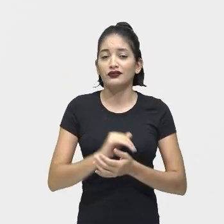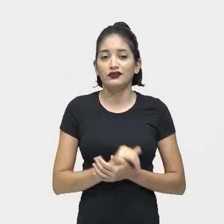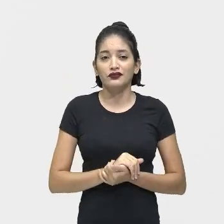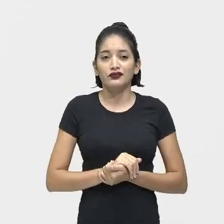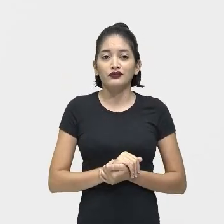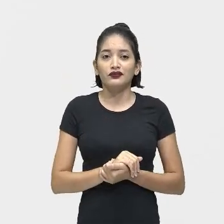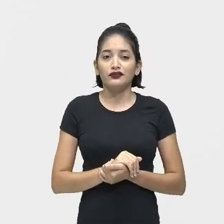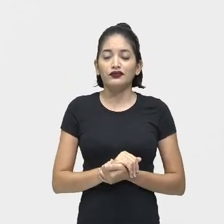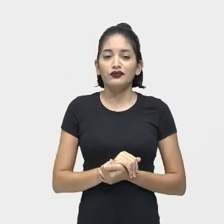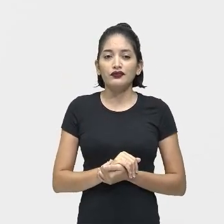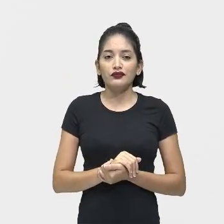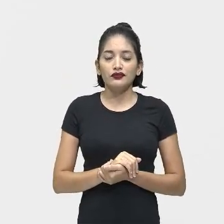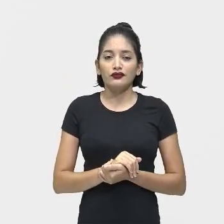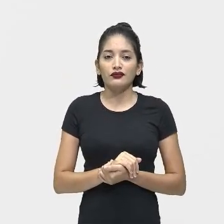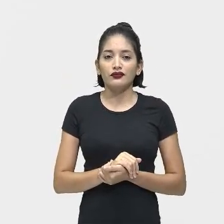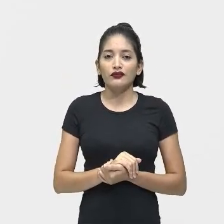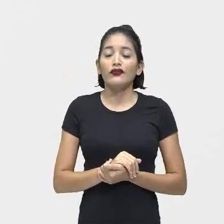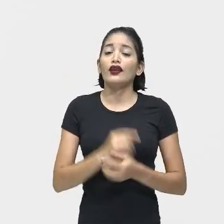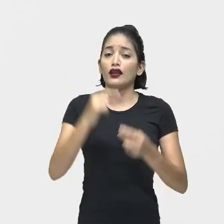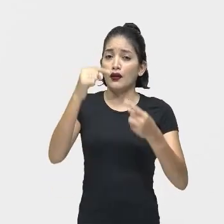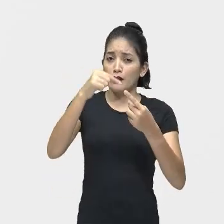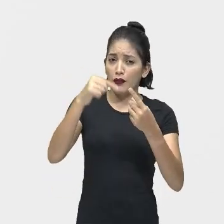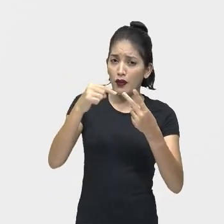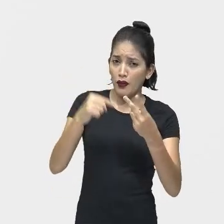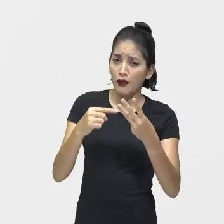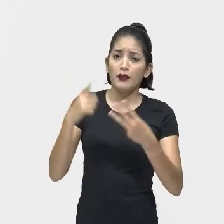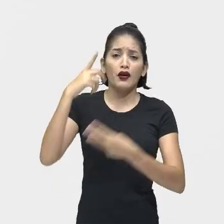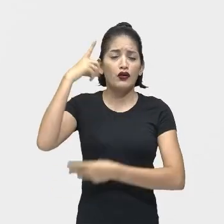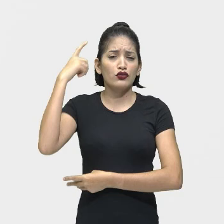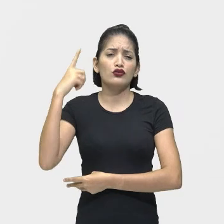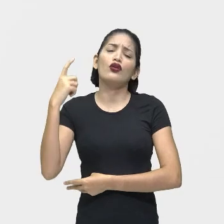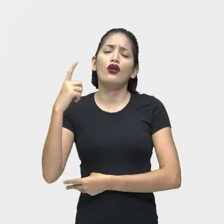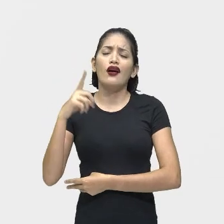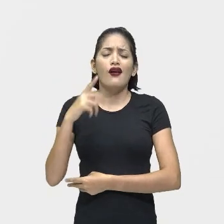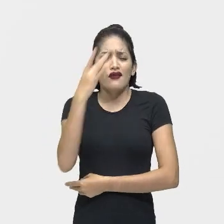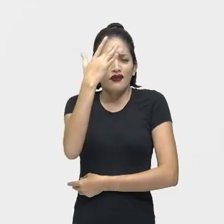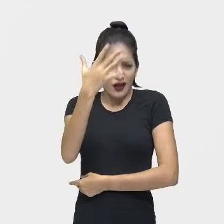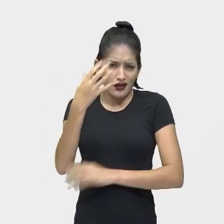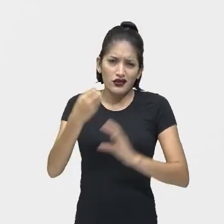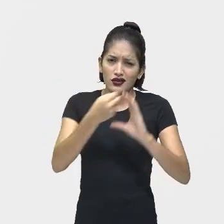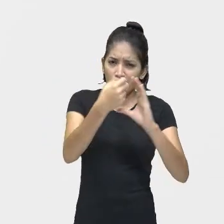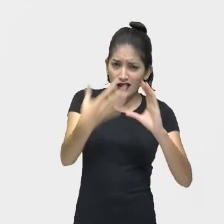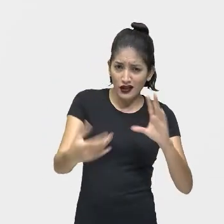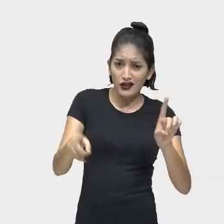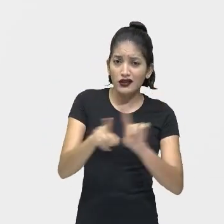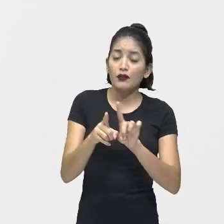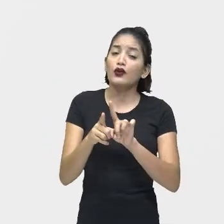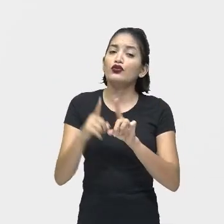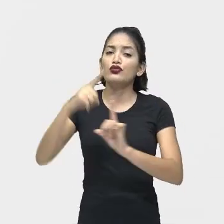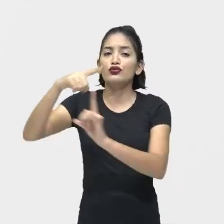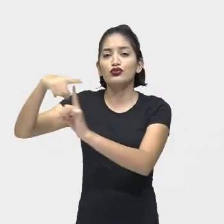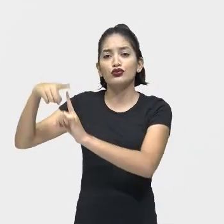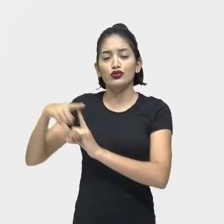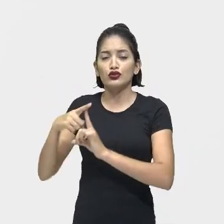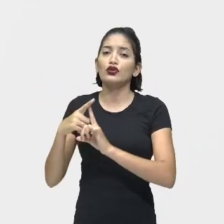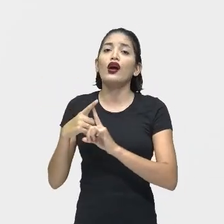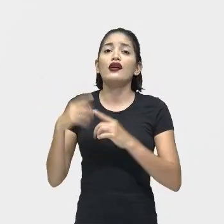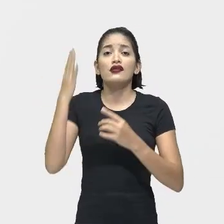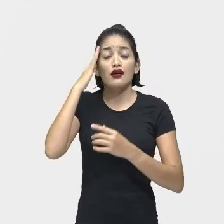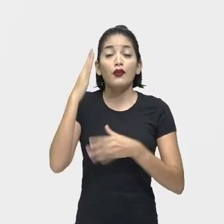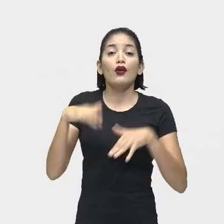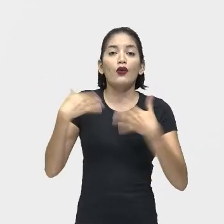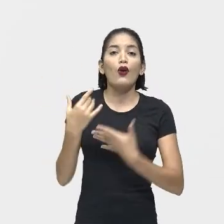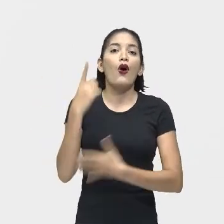terceira questão, diz o seguinte: a divisão do som facilita a sua classificação e a forma como podemos distinguir as